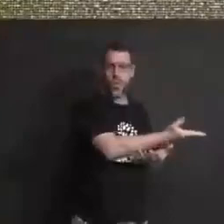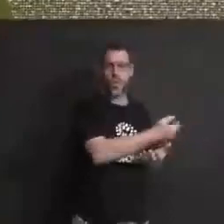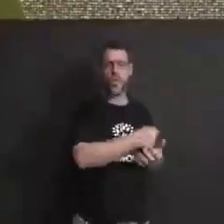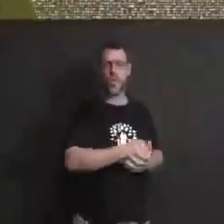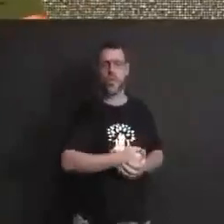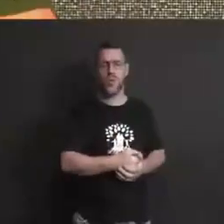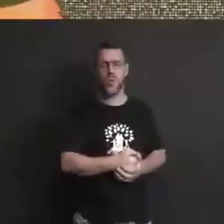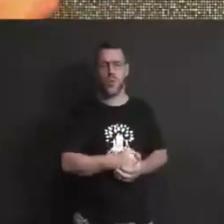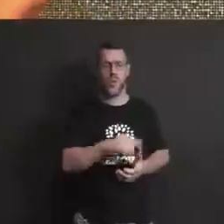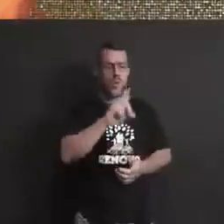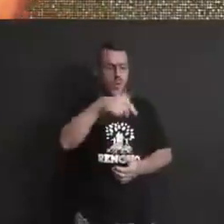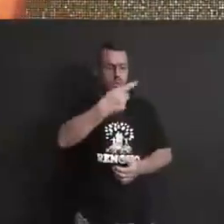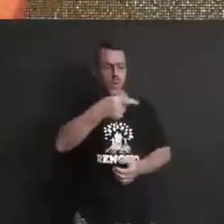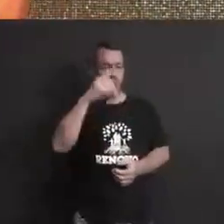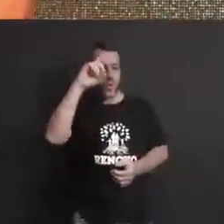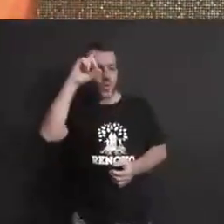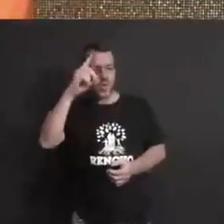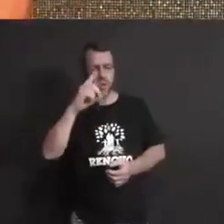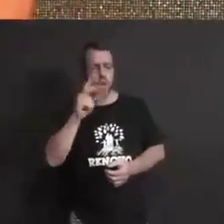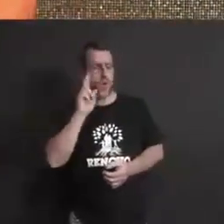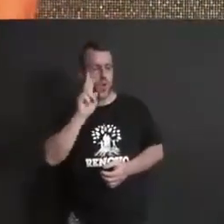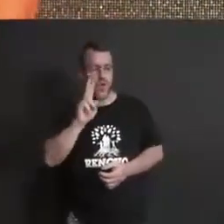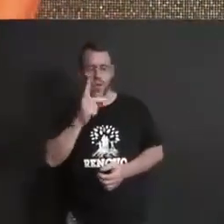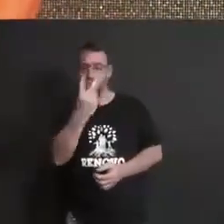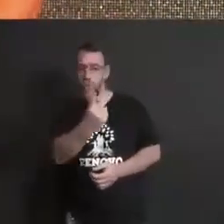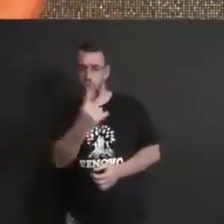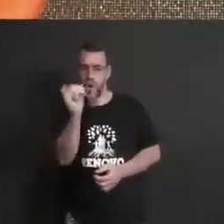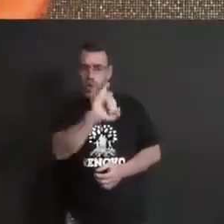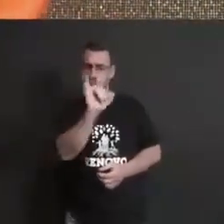No outro dia, dois irmãos brigando.